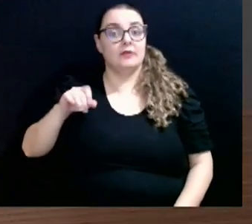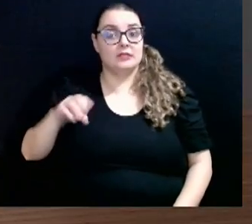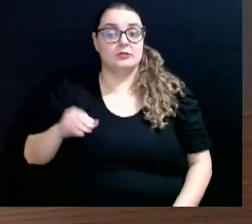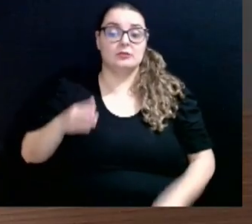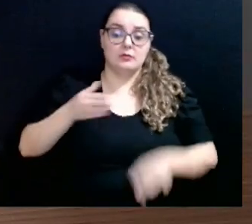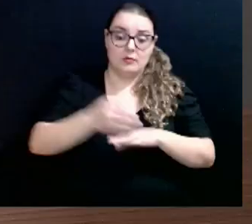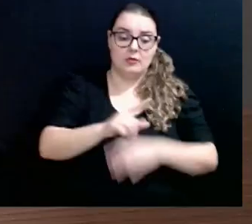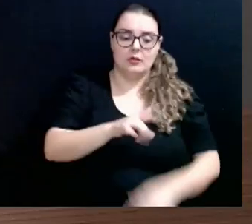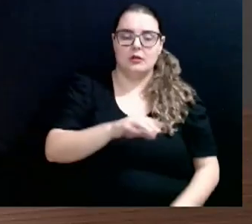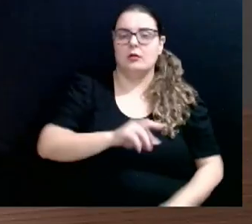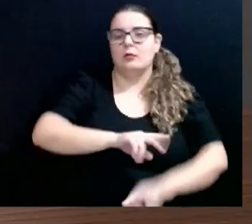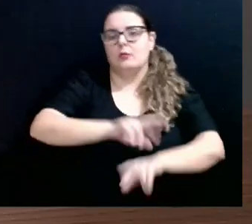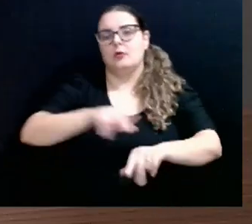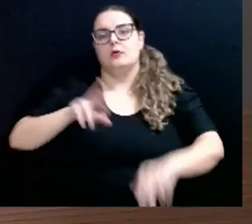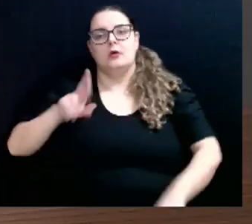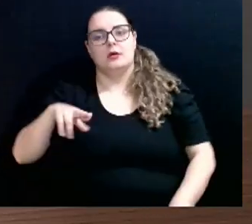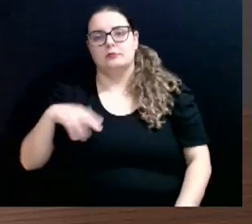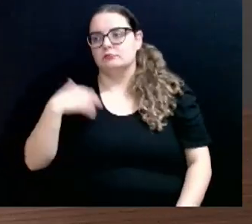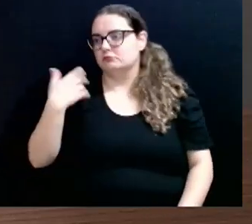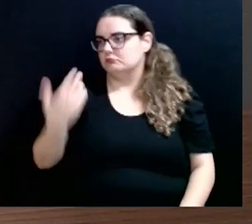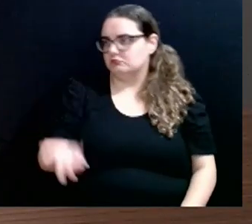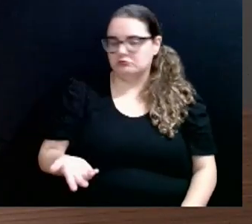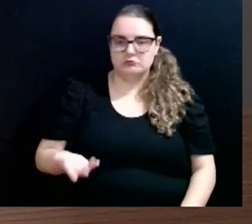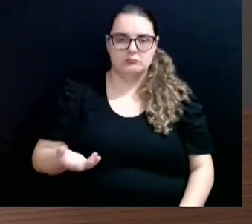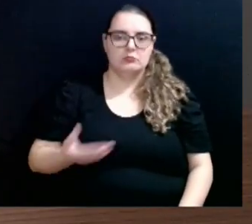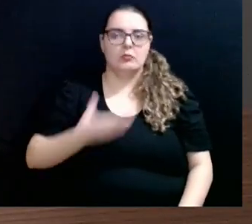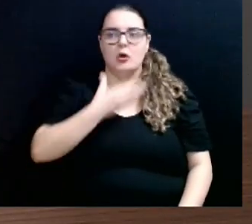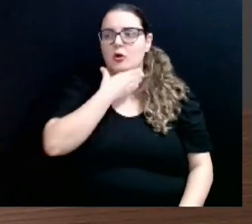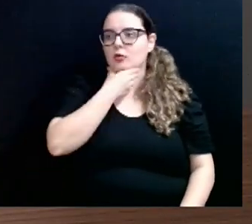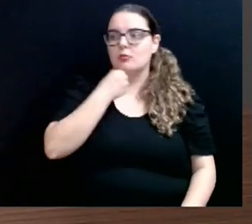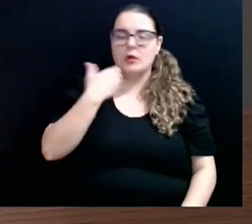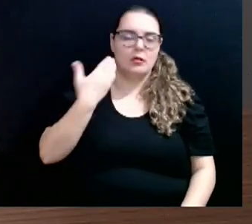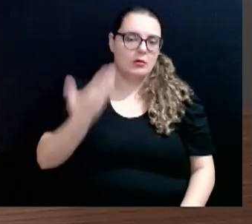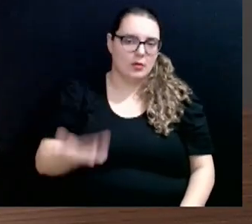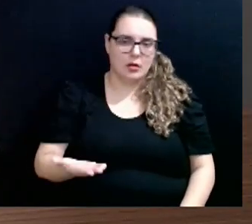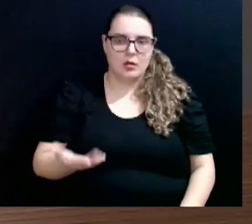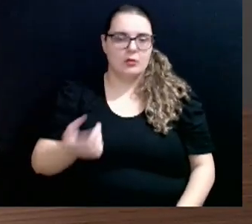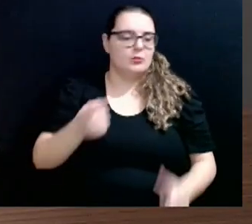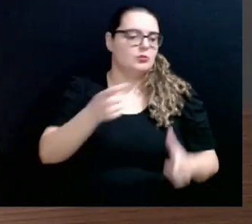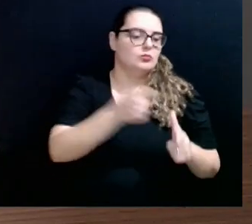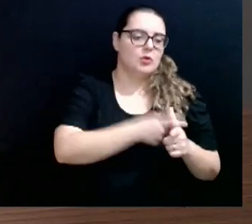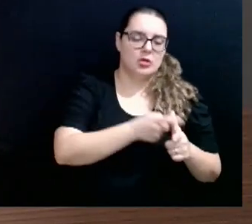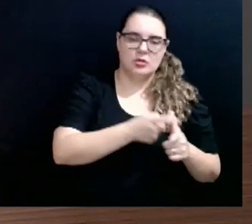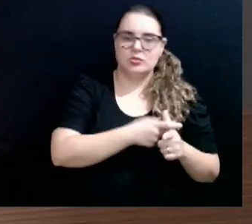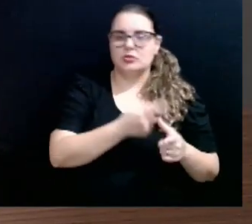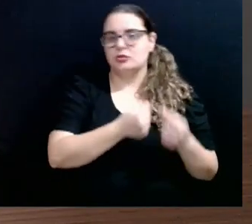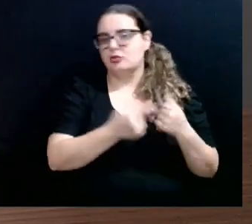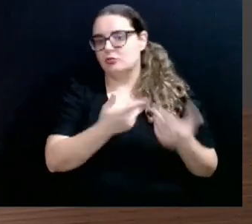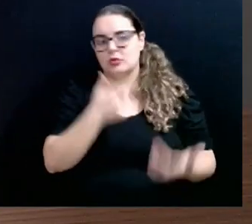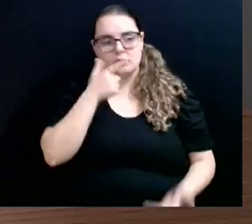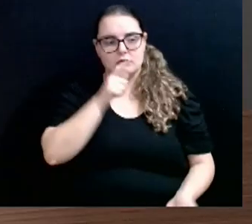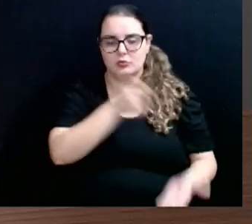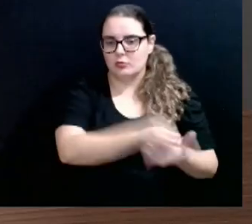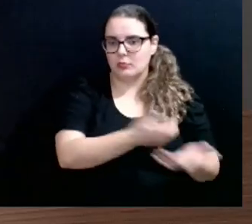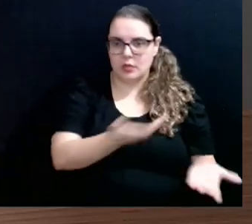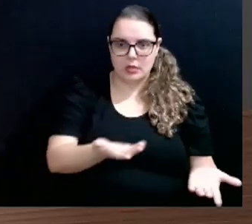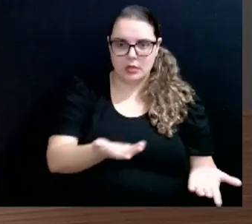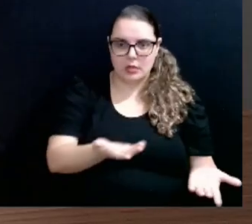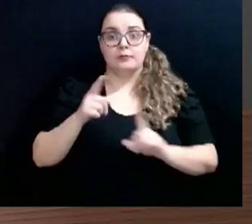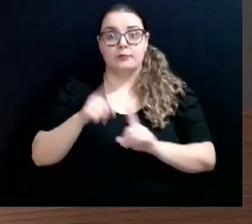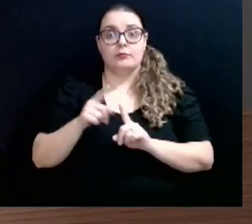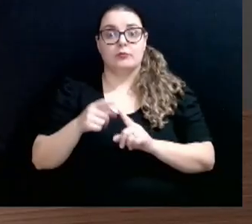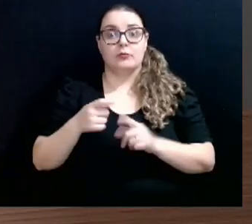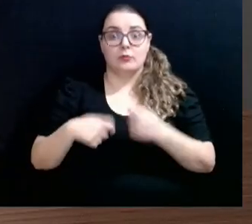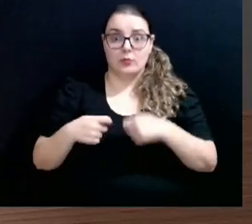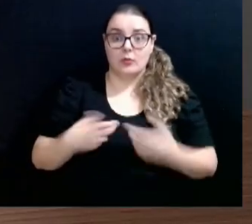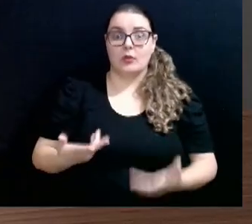diversos motivos, seja ele por alguma fraude, seja ele por uma dívida financeira. É um tipo de negócio muito regulado